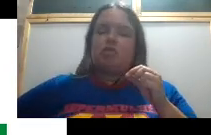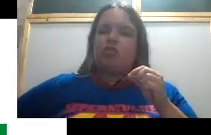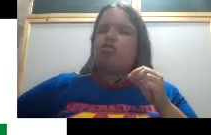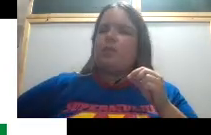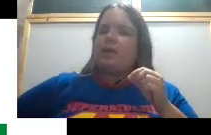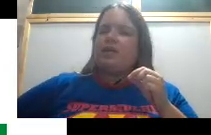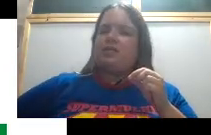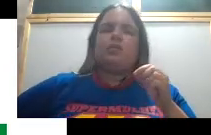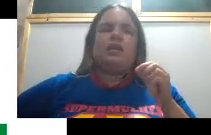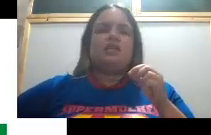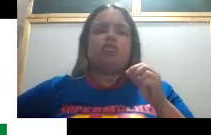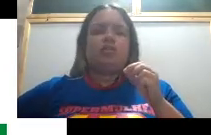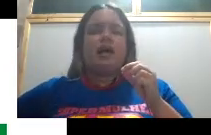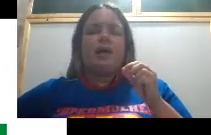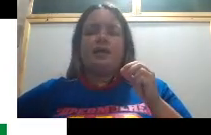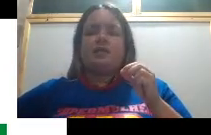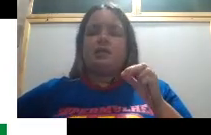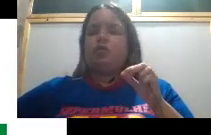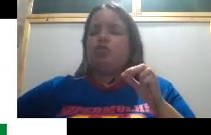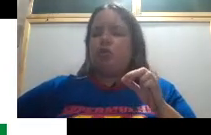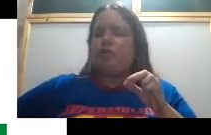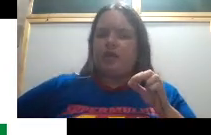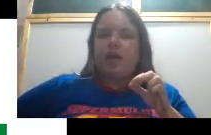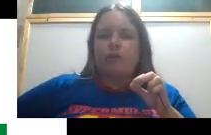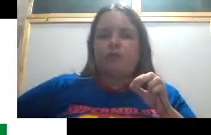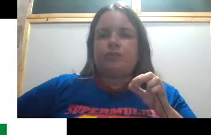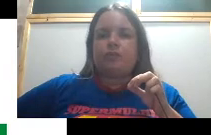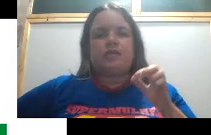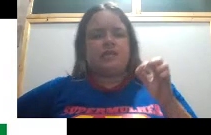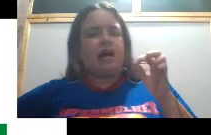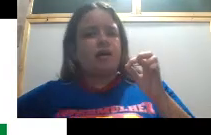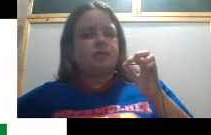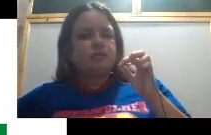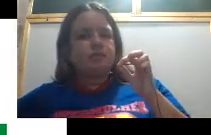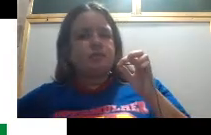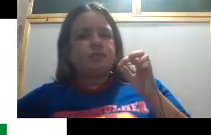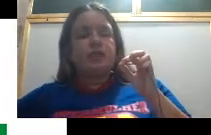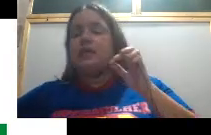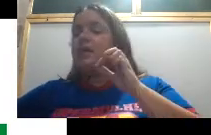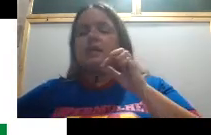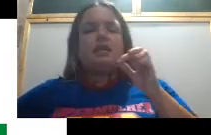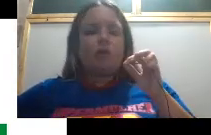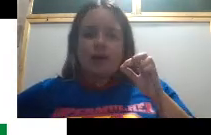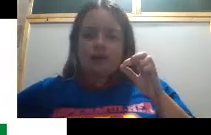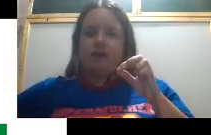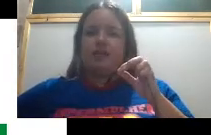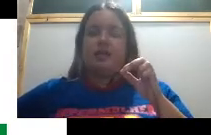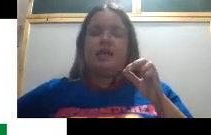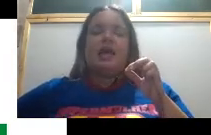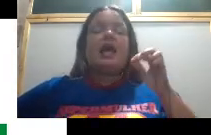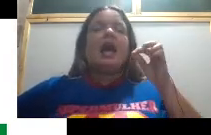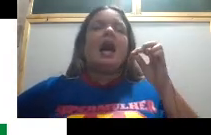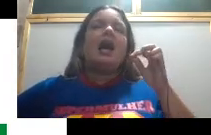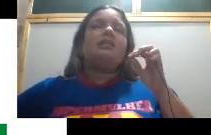e tem pessoas que pensam que essa estrela representa o Distrito Federal será e não